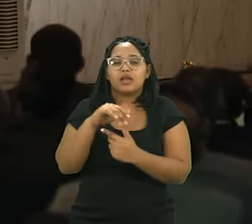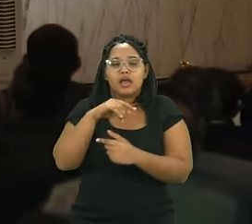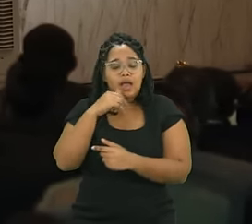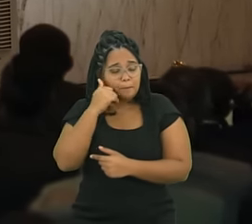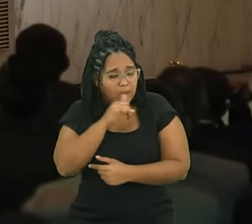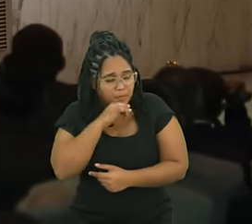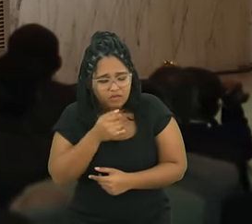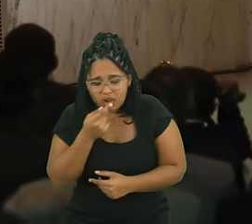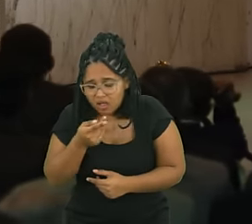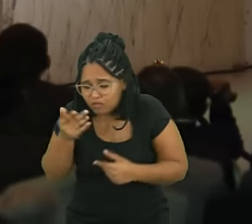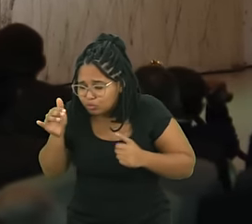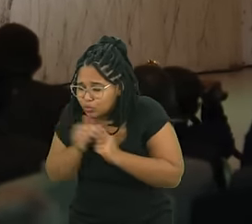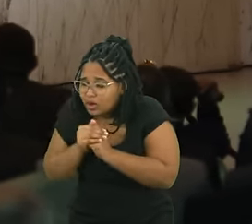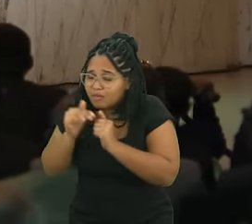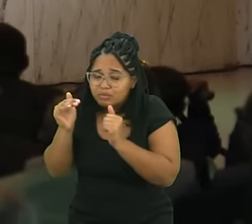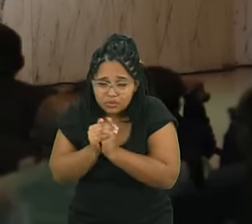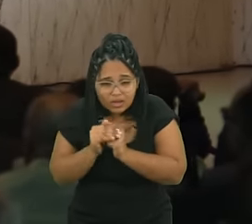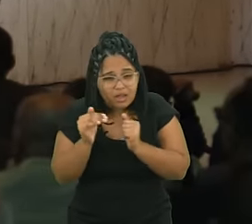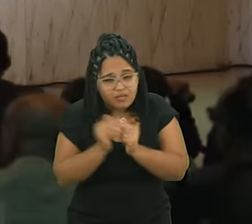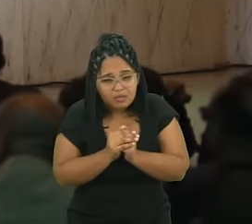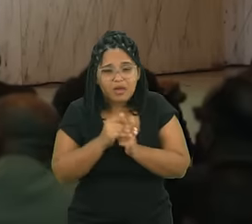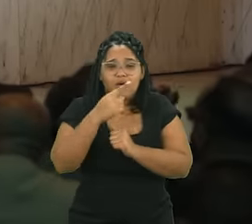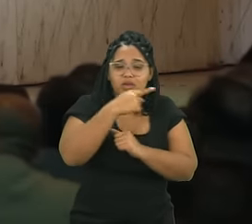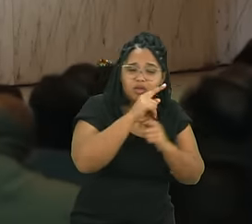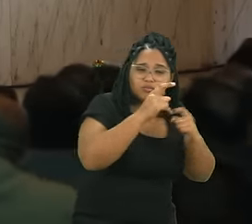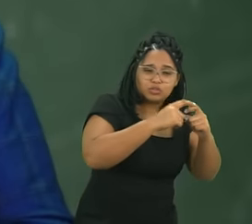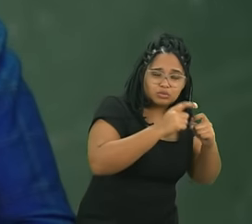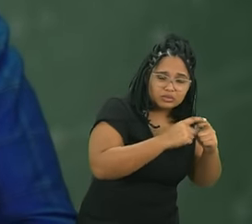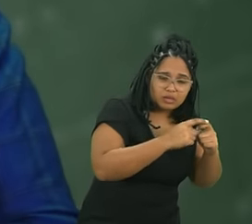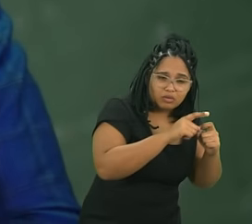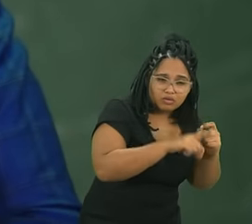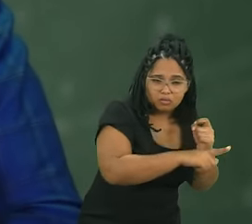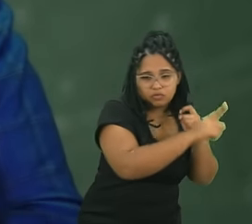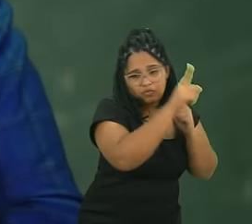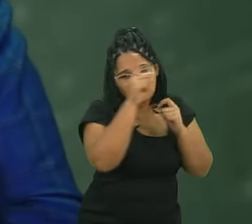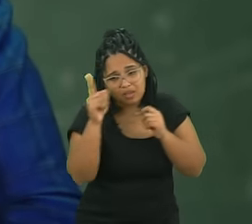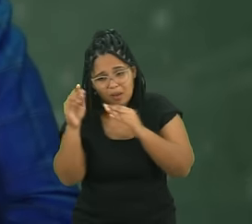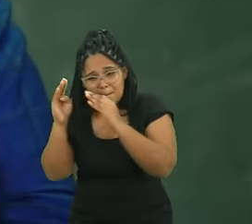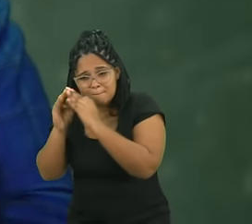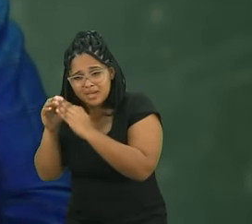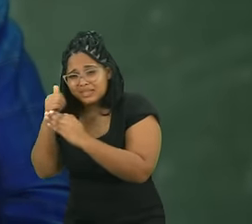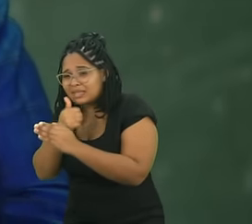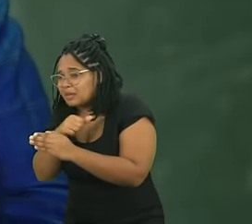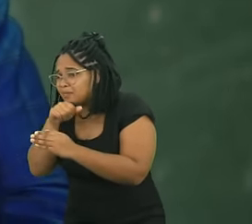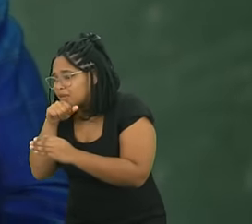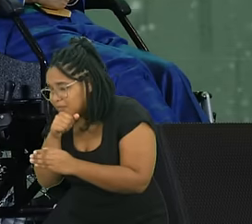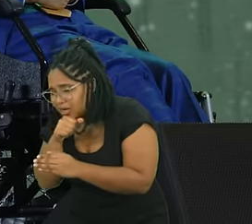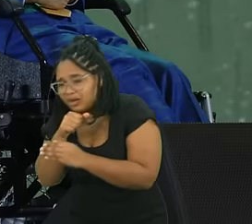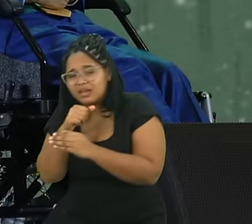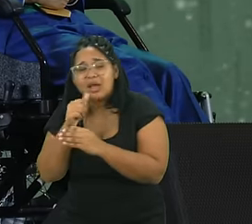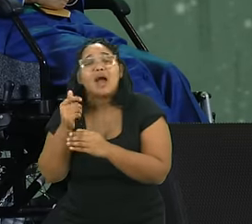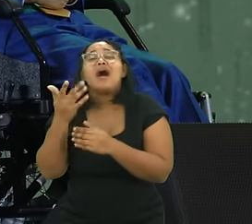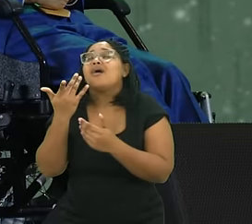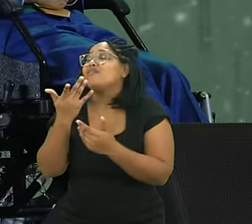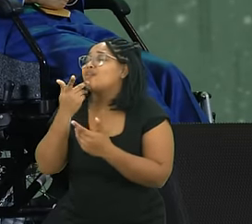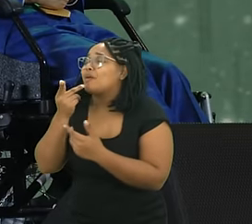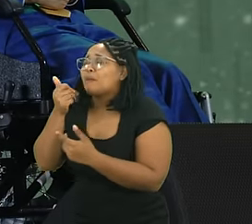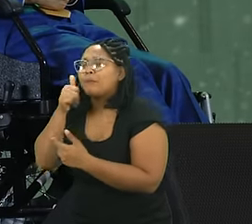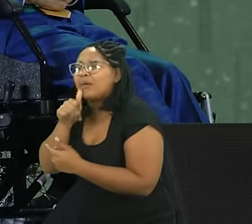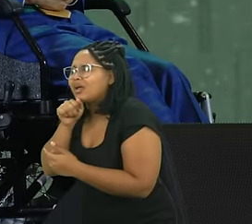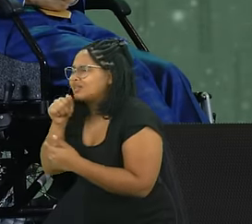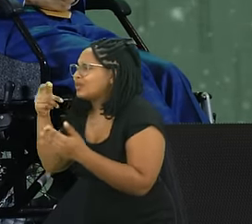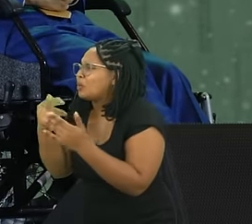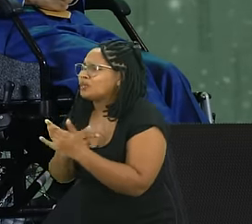E sempre orávamos. Eu saía do hospital, ia para a casa dela. E ali nós orávamos. Toda vez eu estava dizendo: mãe, está acontecendo isso. Ela comigo em